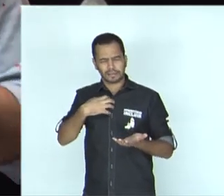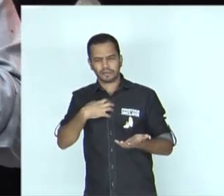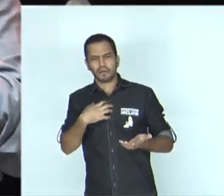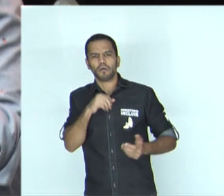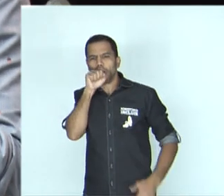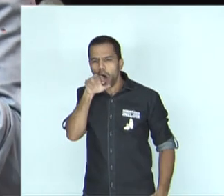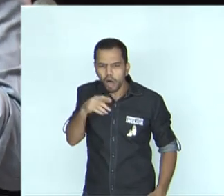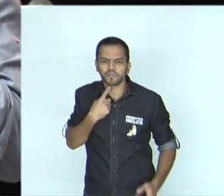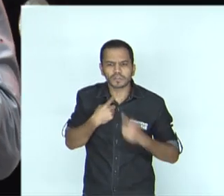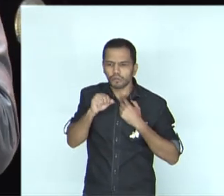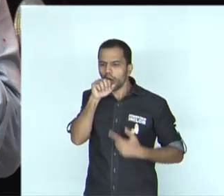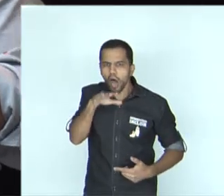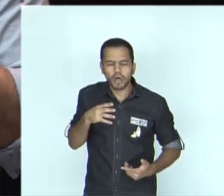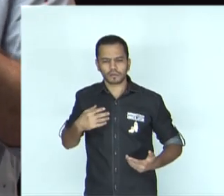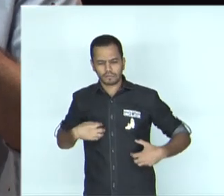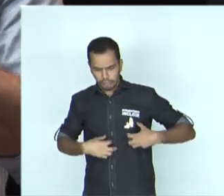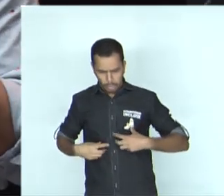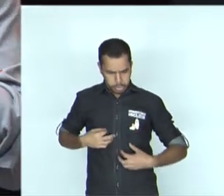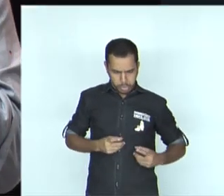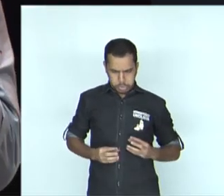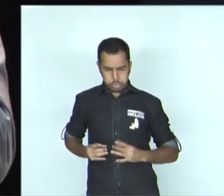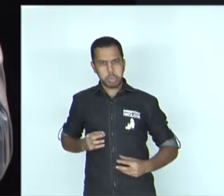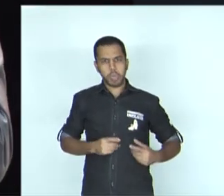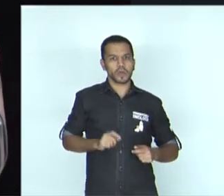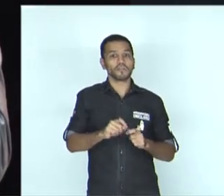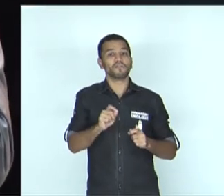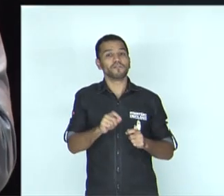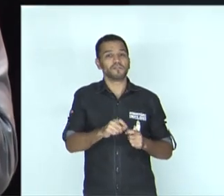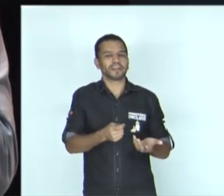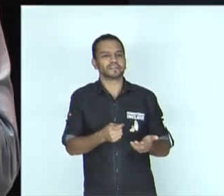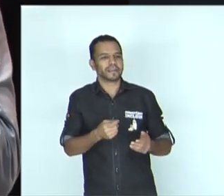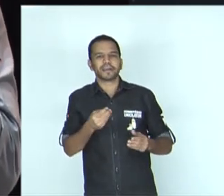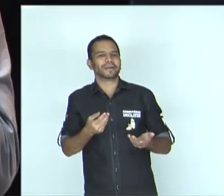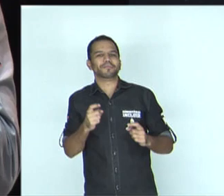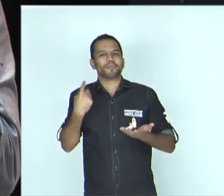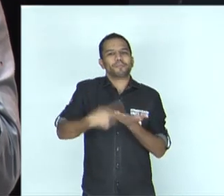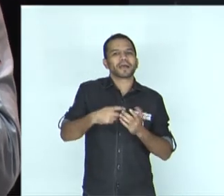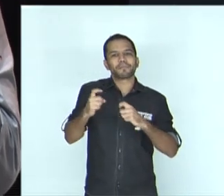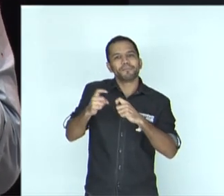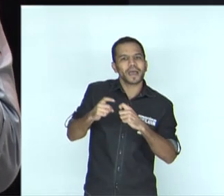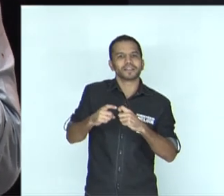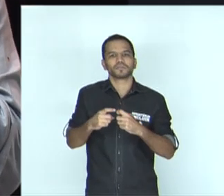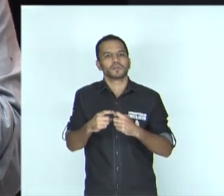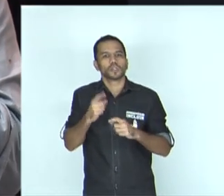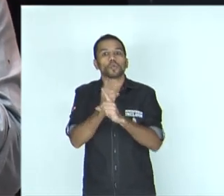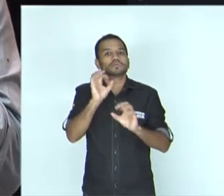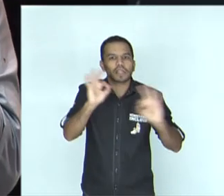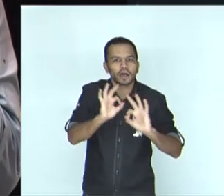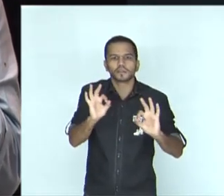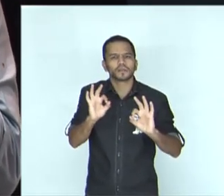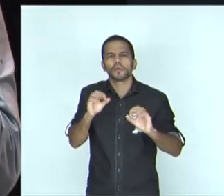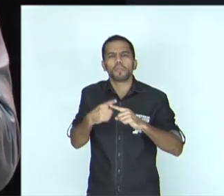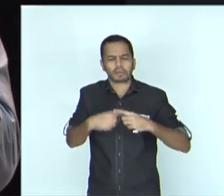vômito? Por que que não para nada com o estômago? Faz exame e não acha nada, por quê? Porque está aqui, ó, ansiedade. Você quer adoecer ou